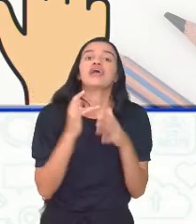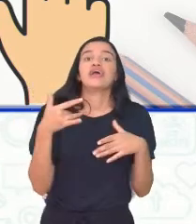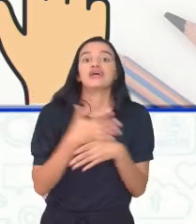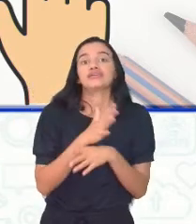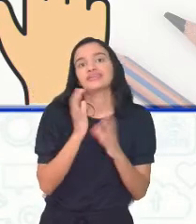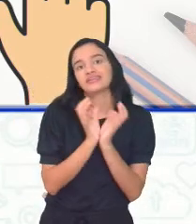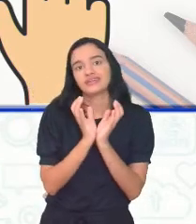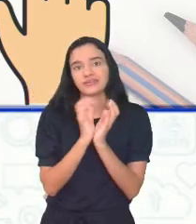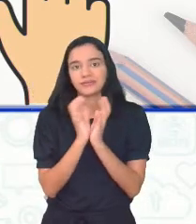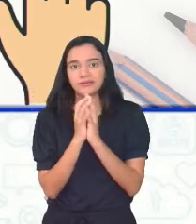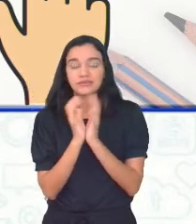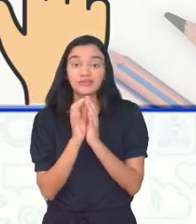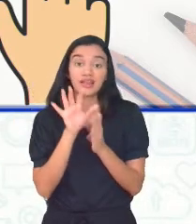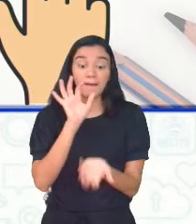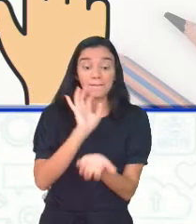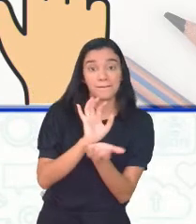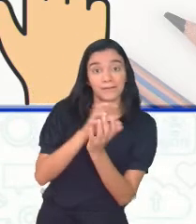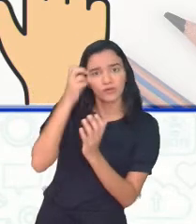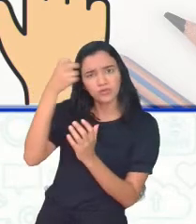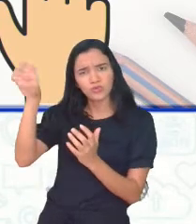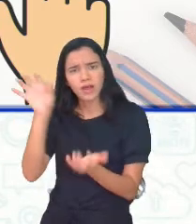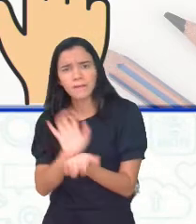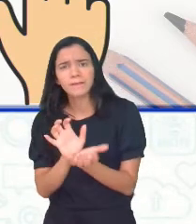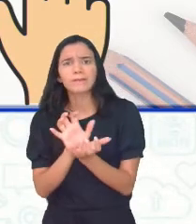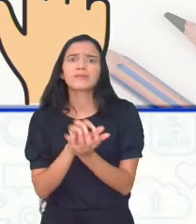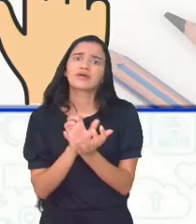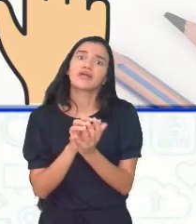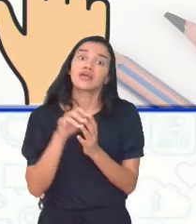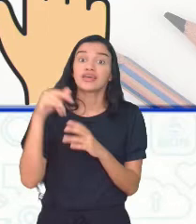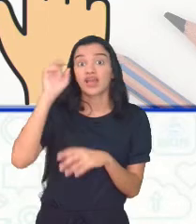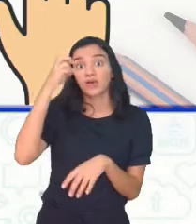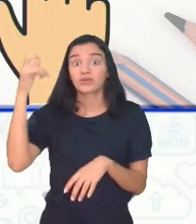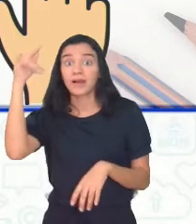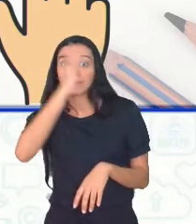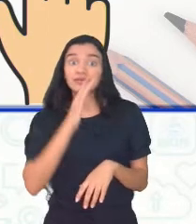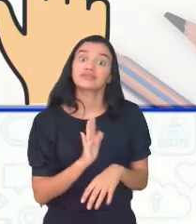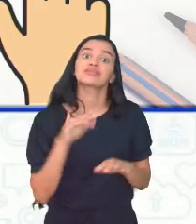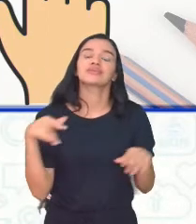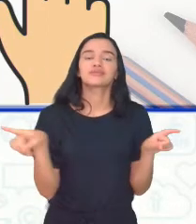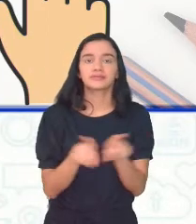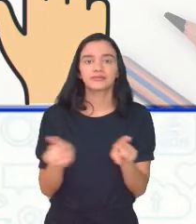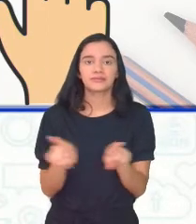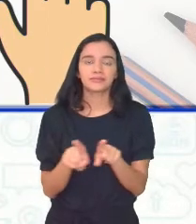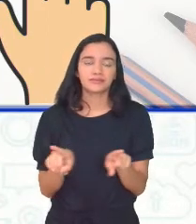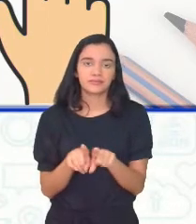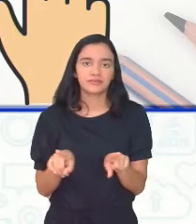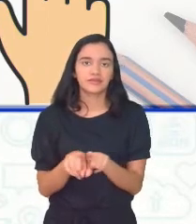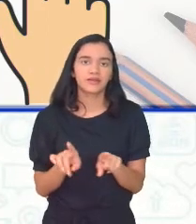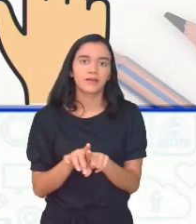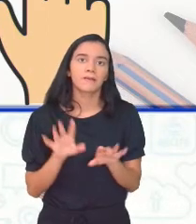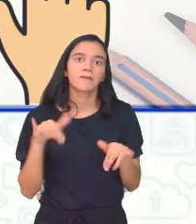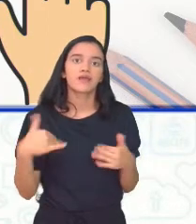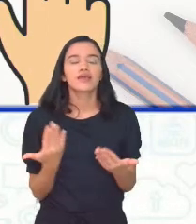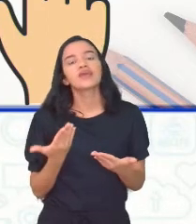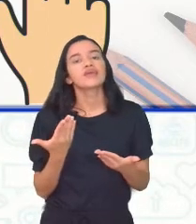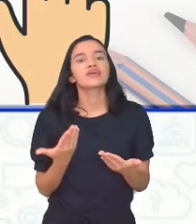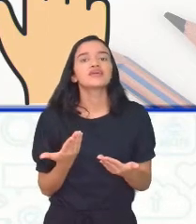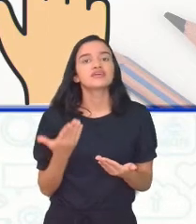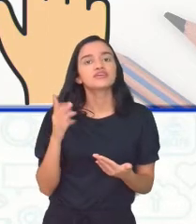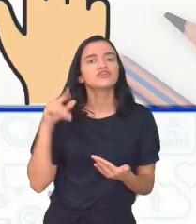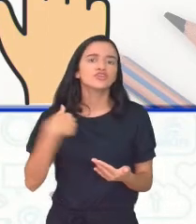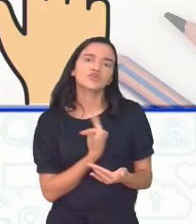à cultura pernambucana, à cultura brasileira, né? Em linhas gerais,